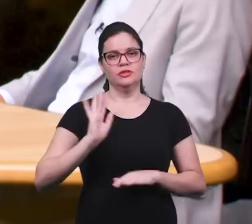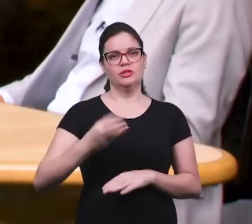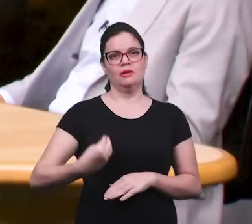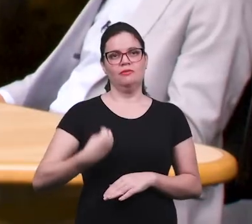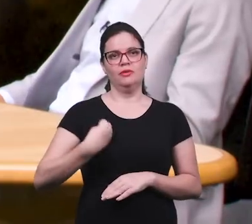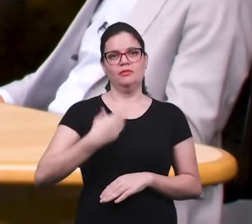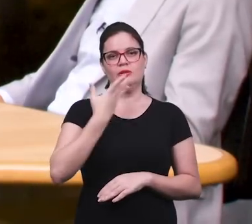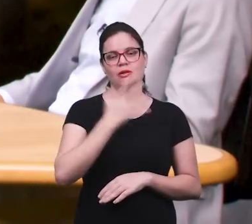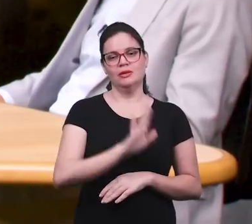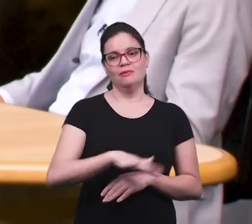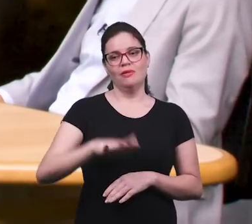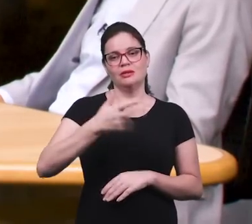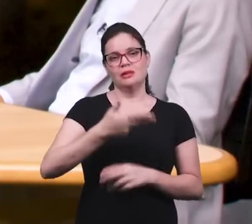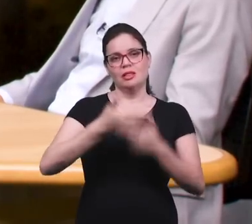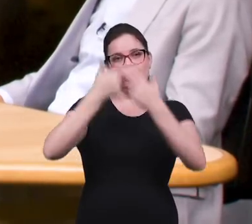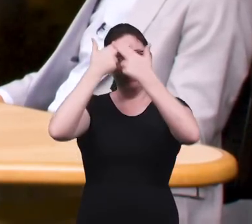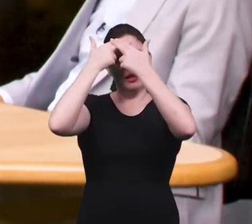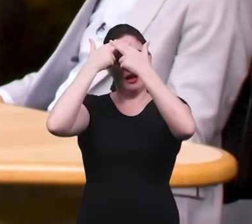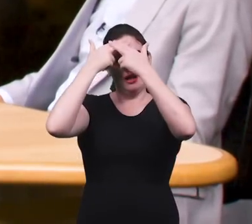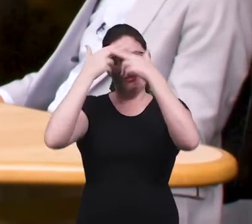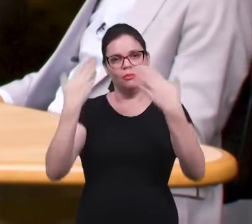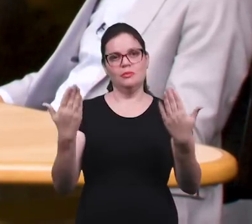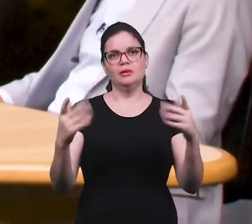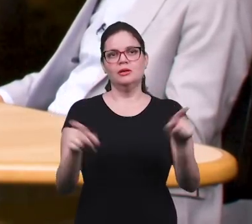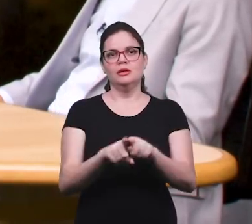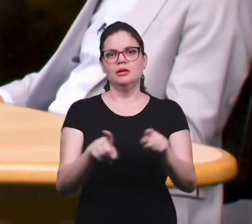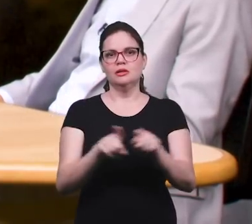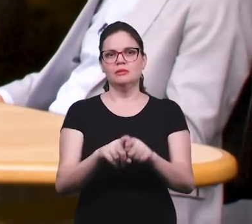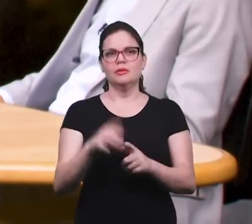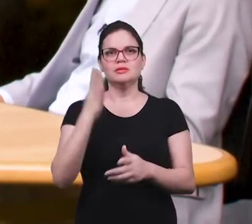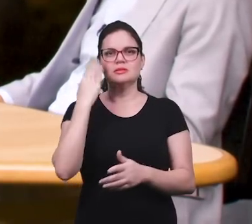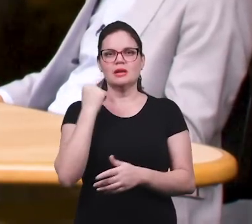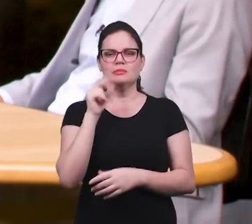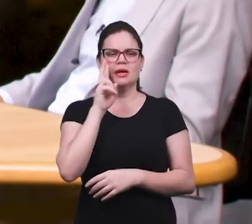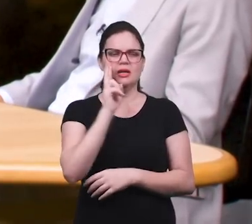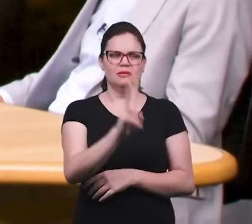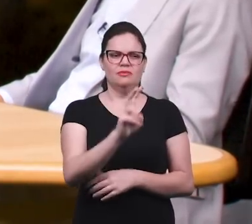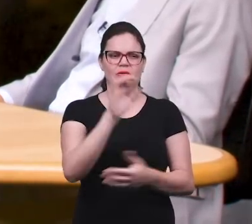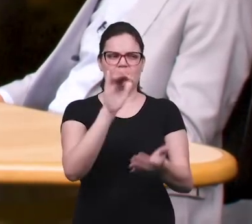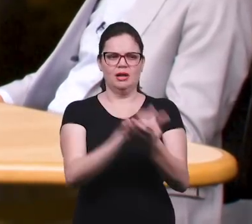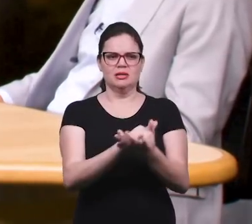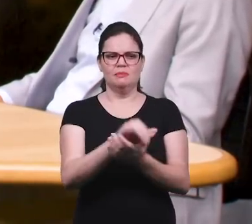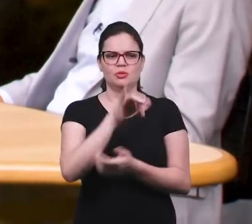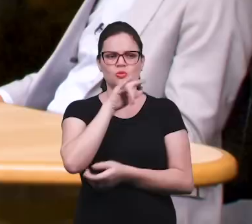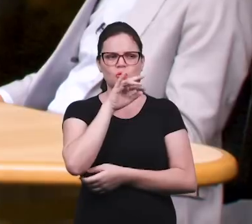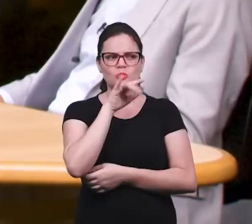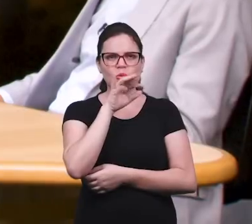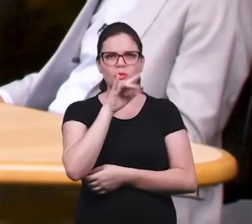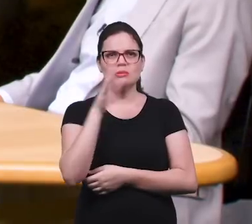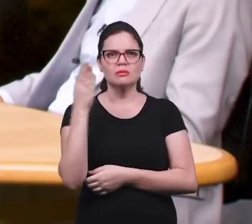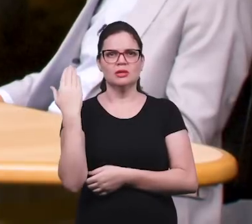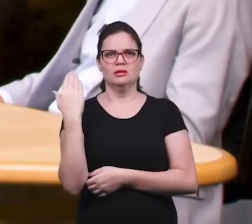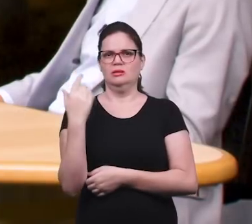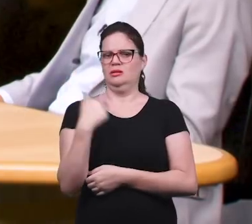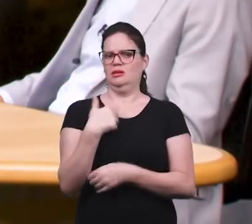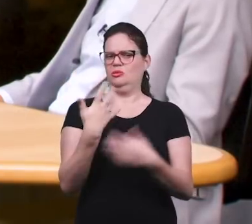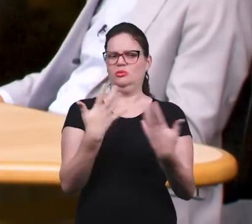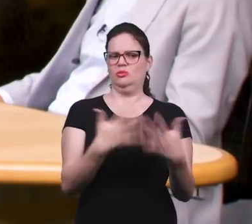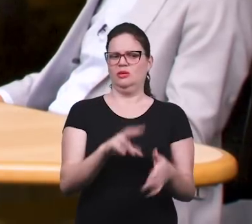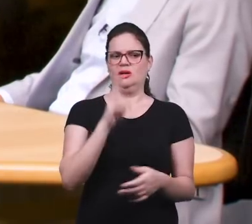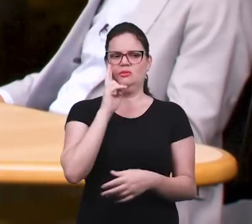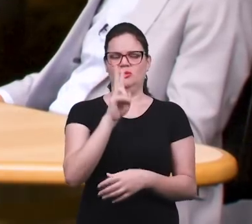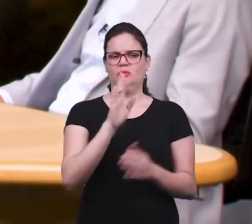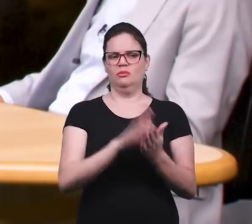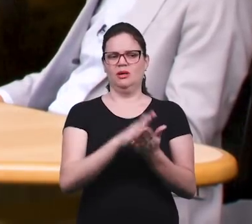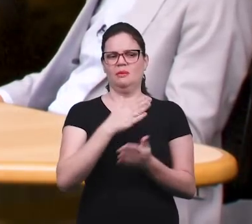pastor, até Lógico. talvez um trauma, talvez até de um mau casamento que ele viveu, Uhum. de algo passado. E as pessoas ficam, não quero viver isso